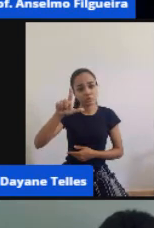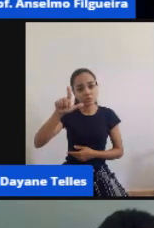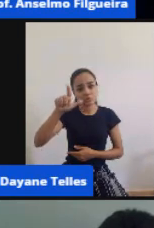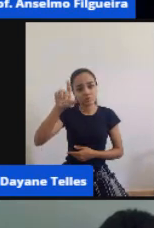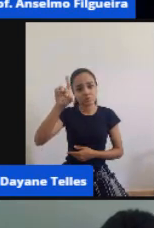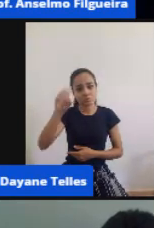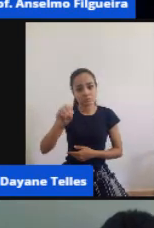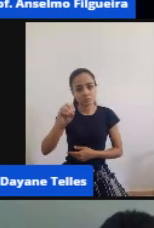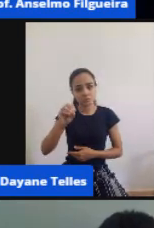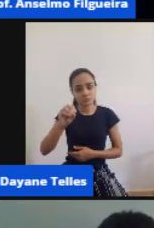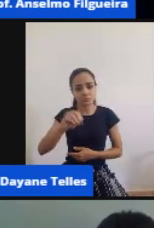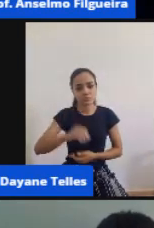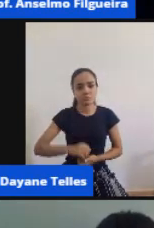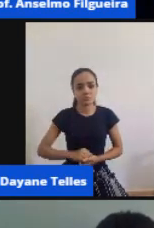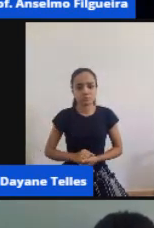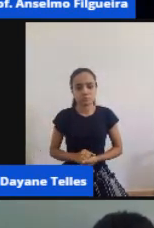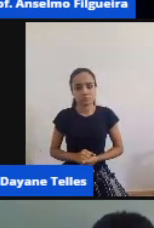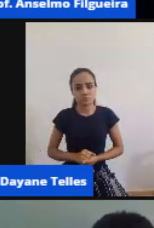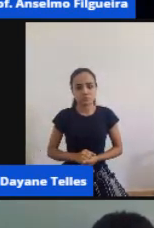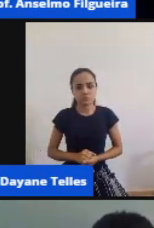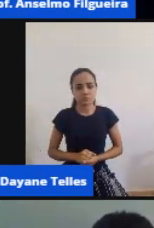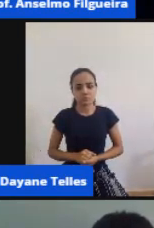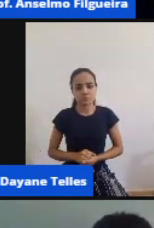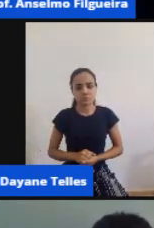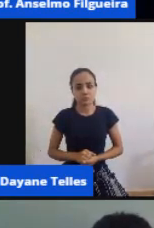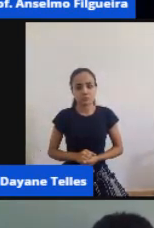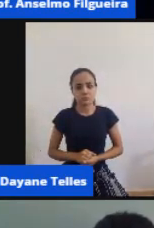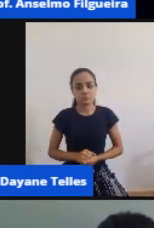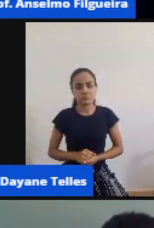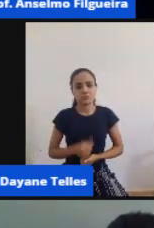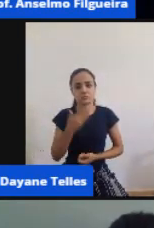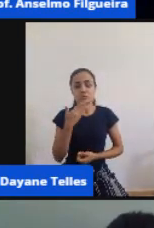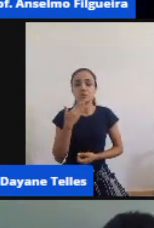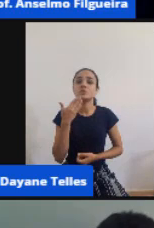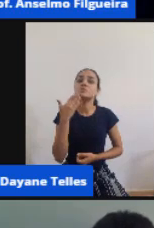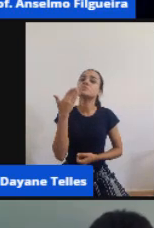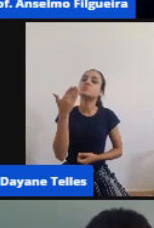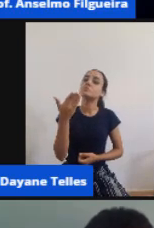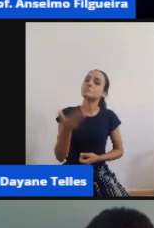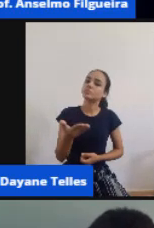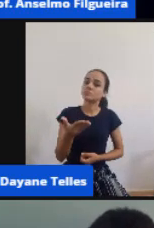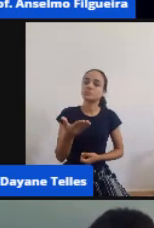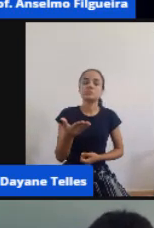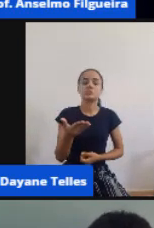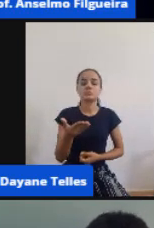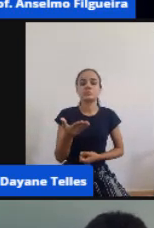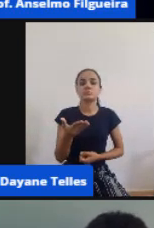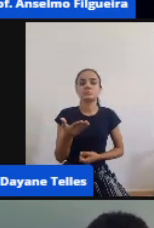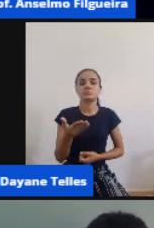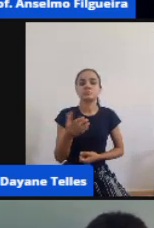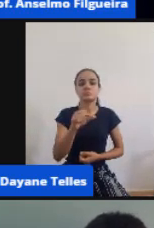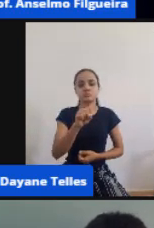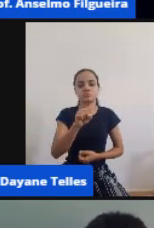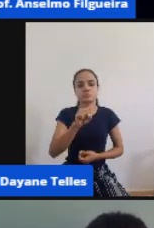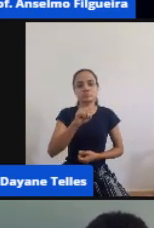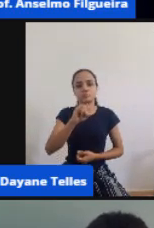E pedir o próximo slide, por favor, pois ele irá abordar sobre o plano